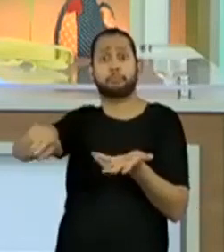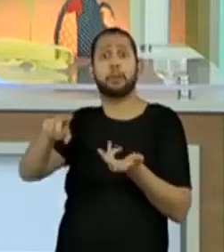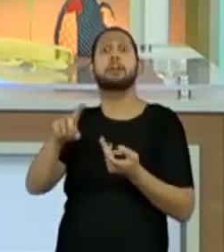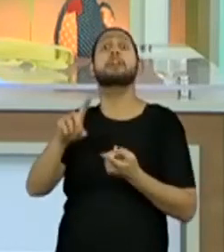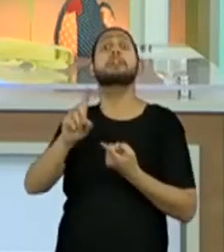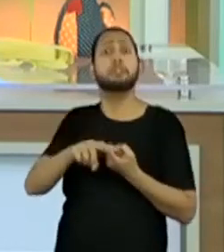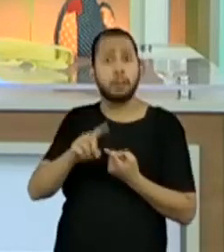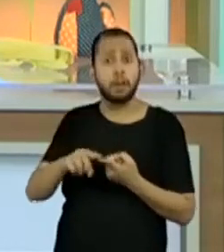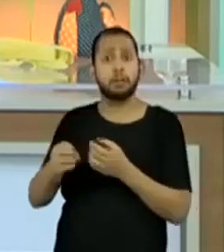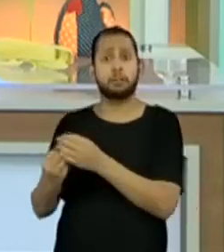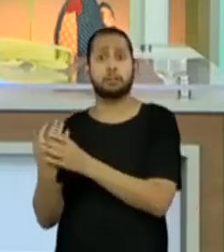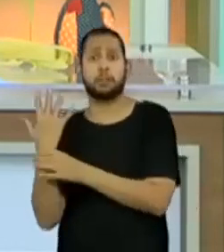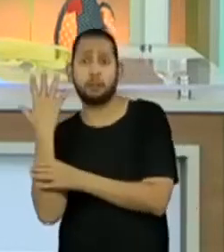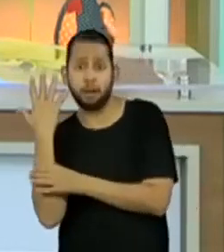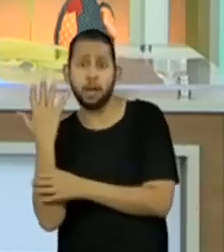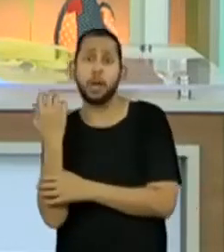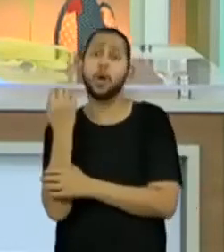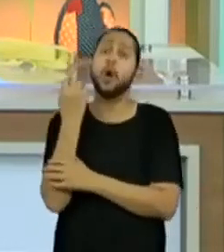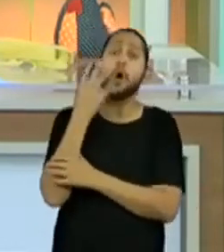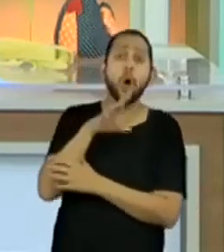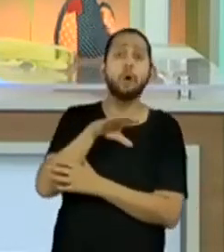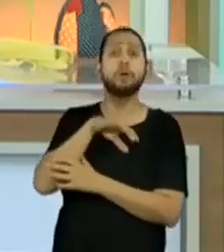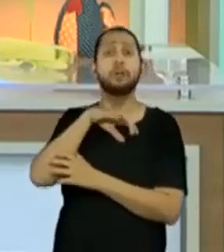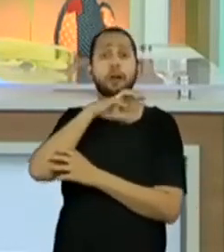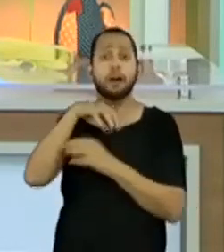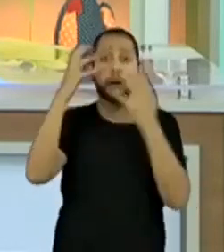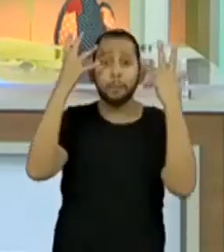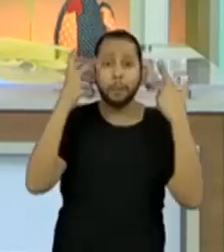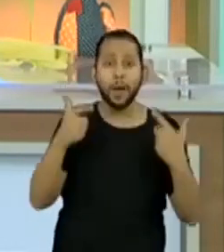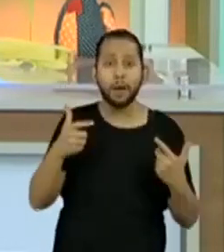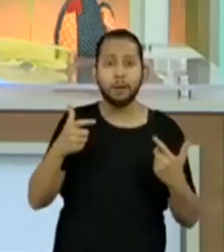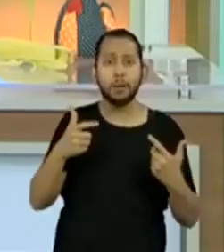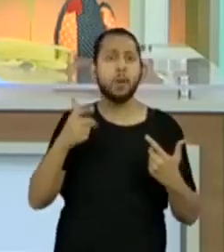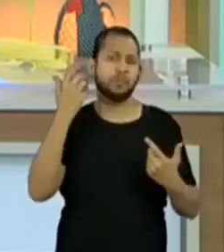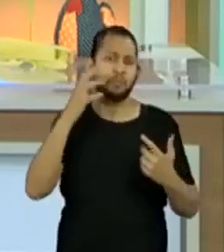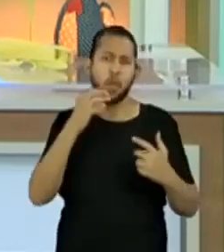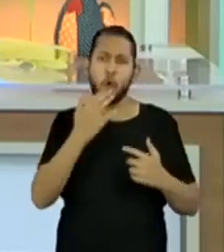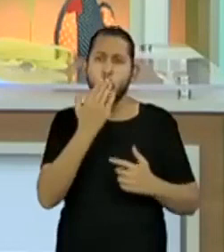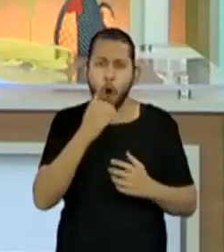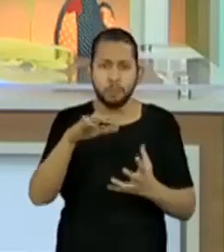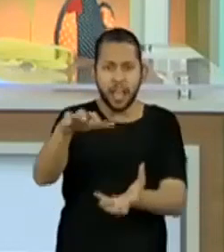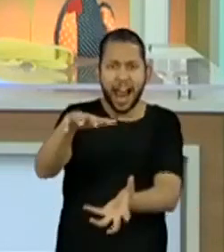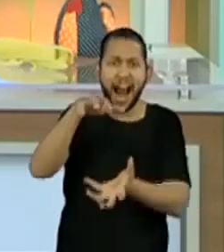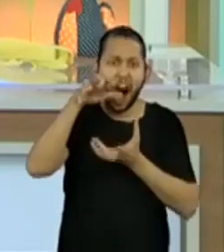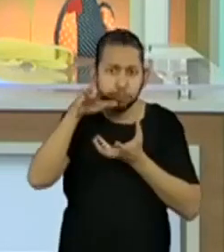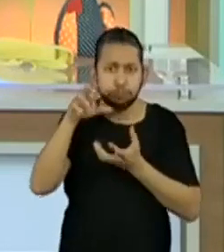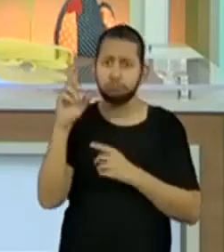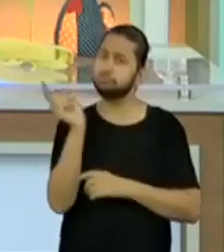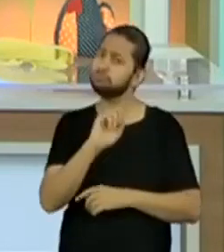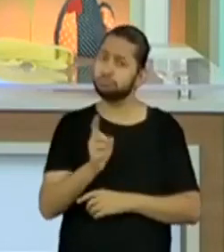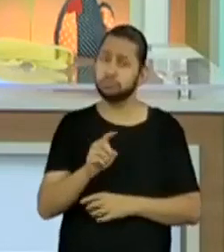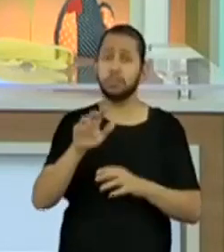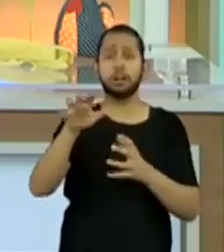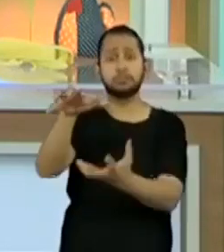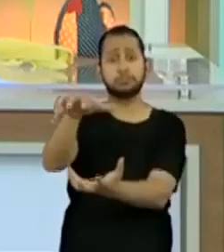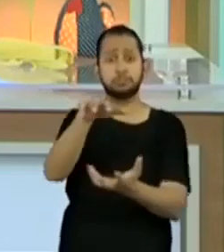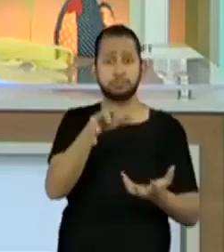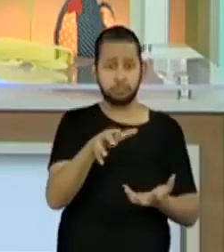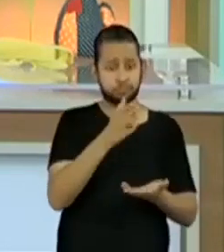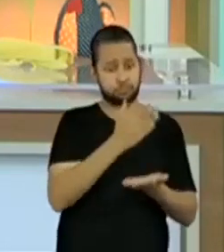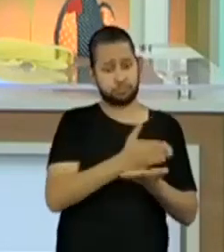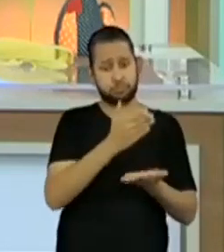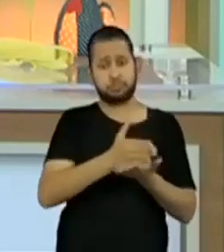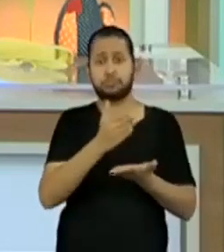ou parte do corpo dos seres vivos. Então, nós também fazemos parte das cadeias alimentares,